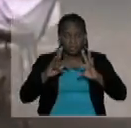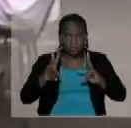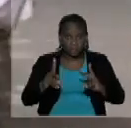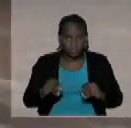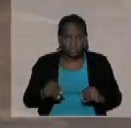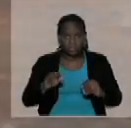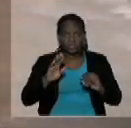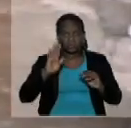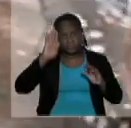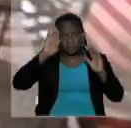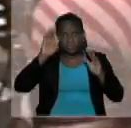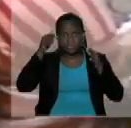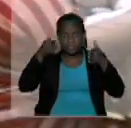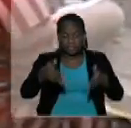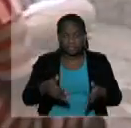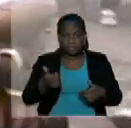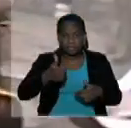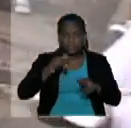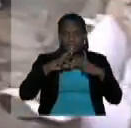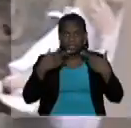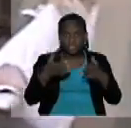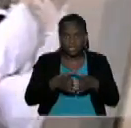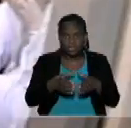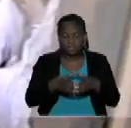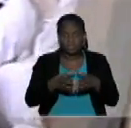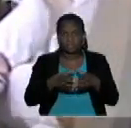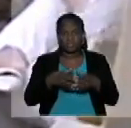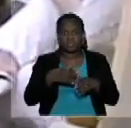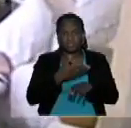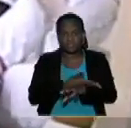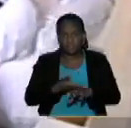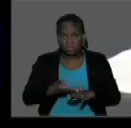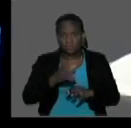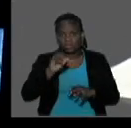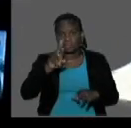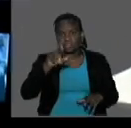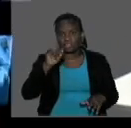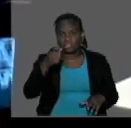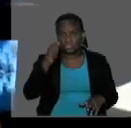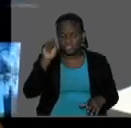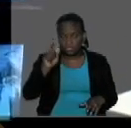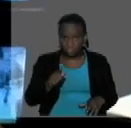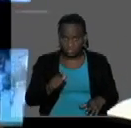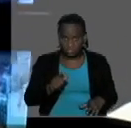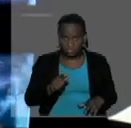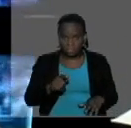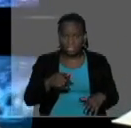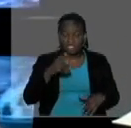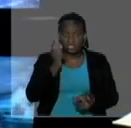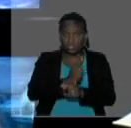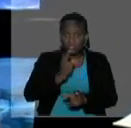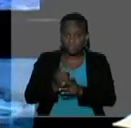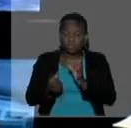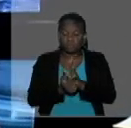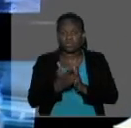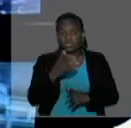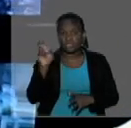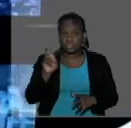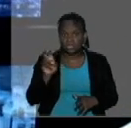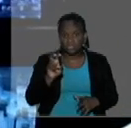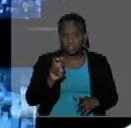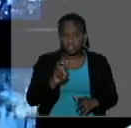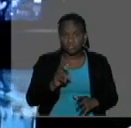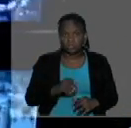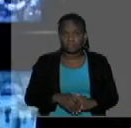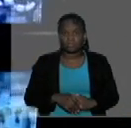Tudo isso em função da primeira conferência estadual da tradição dos orixás. Esse é o 5º encontro que a